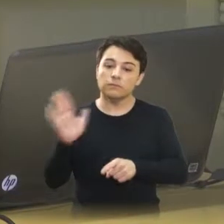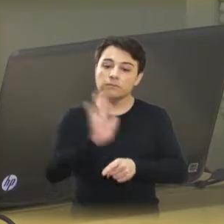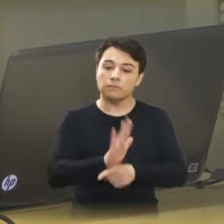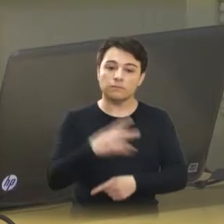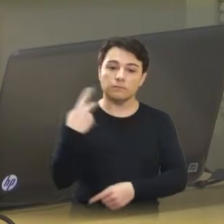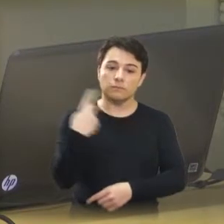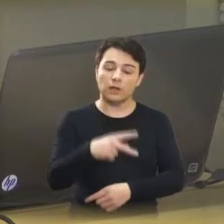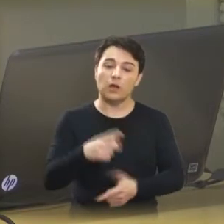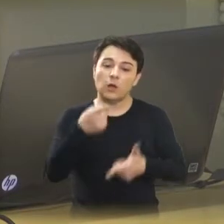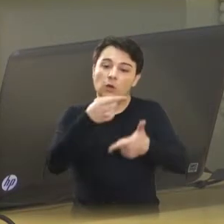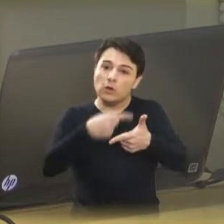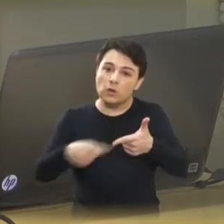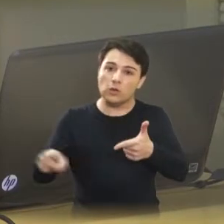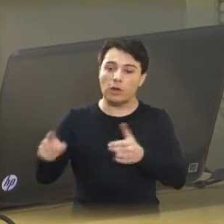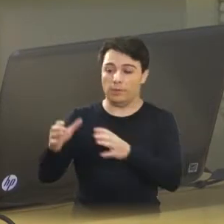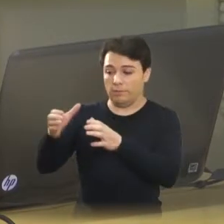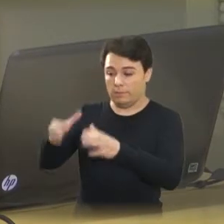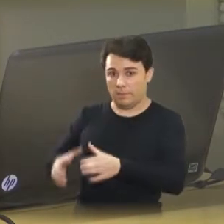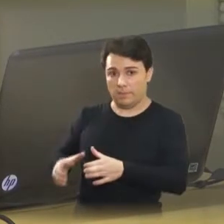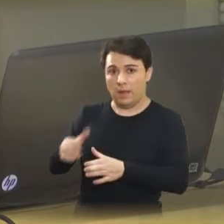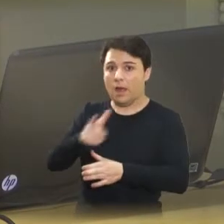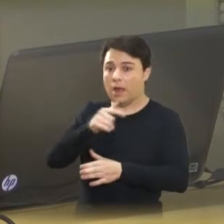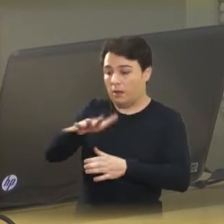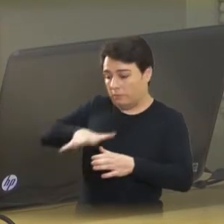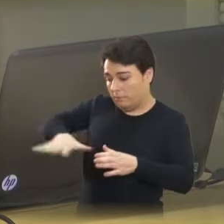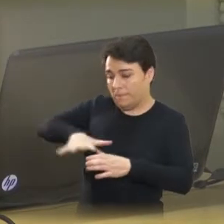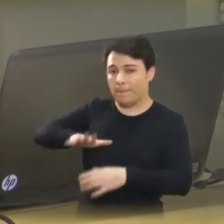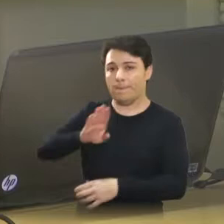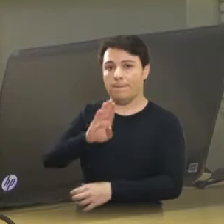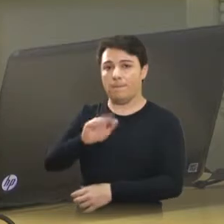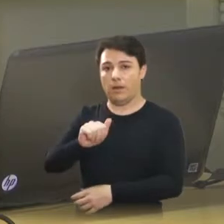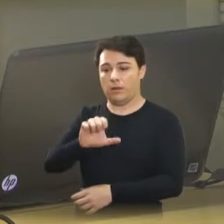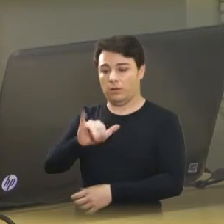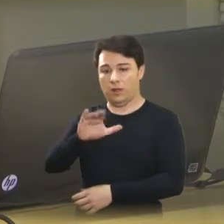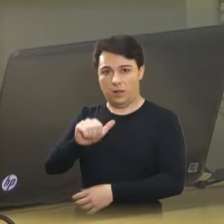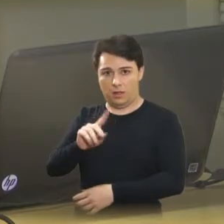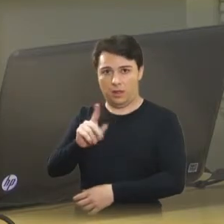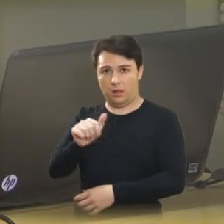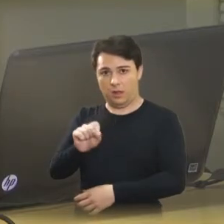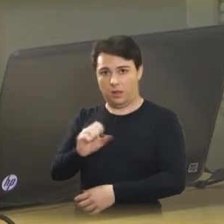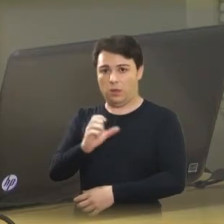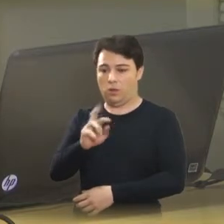na questão da Bacia das Cruzes e da mobilidade urbana.